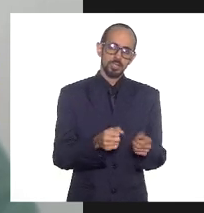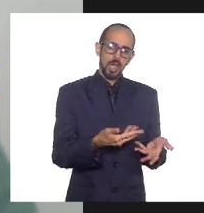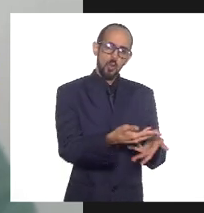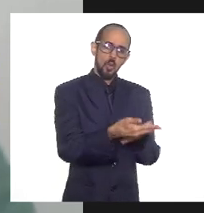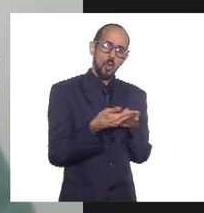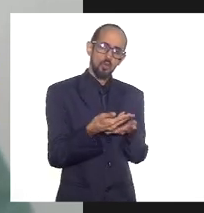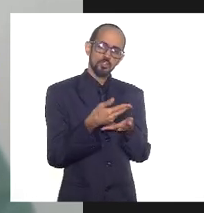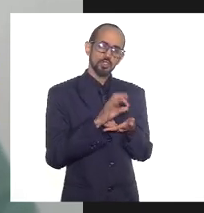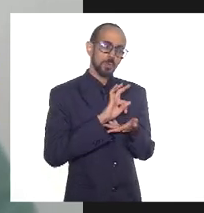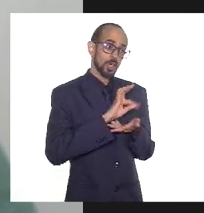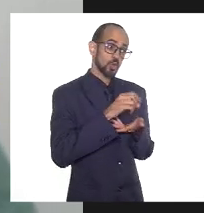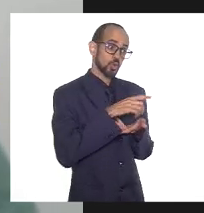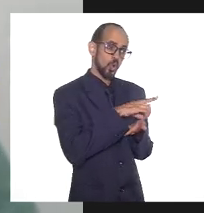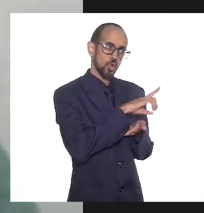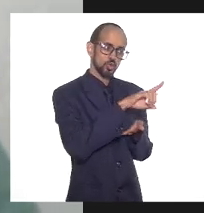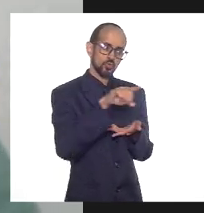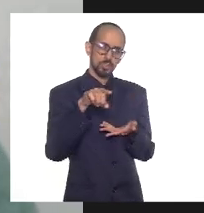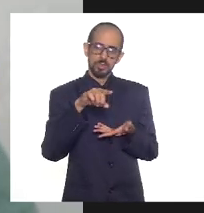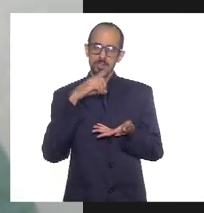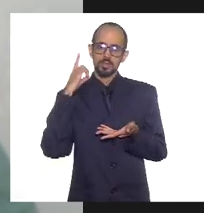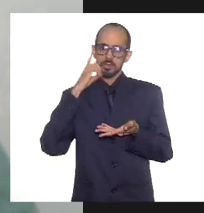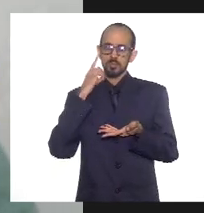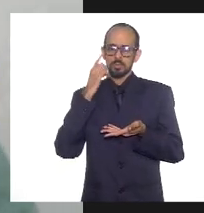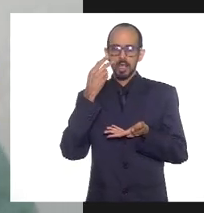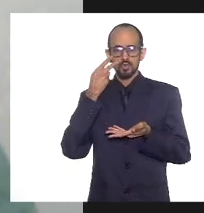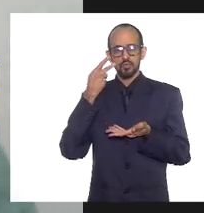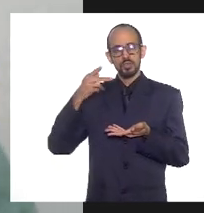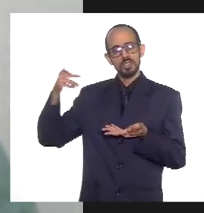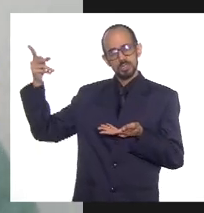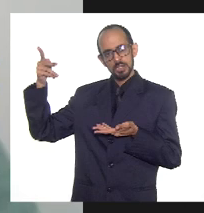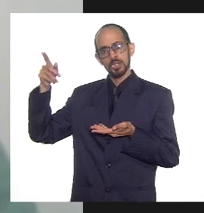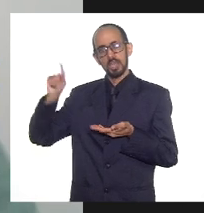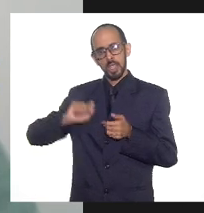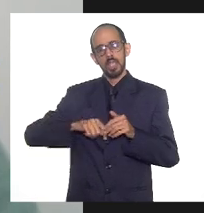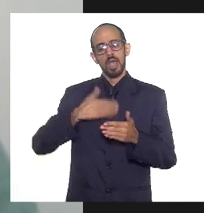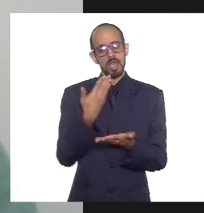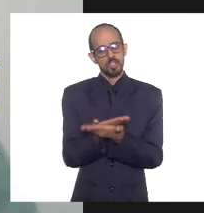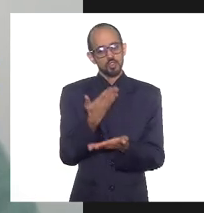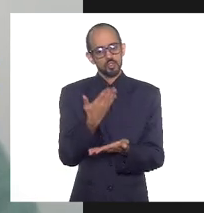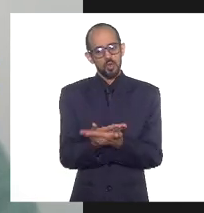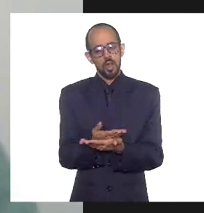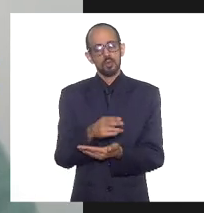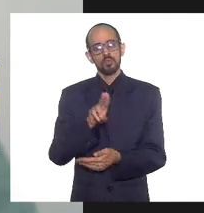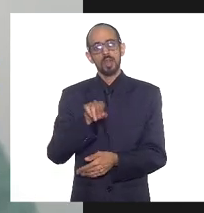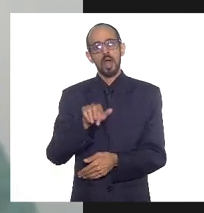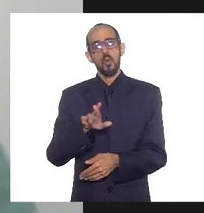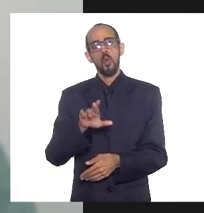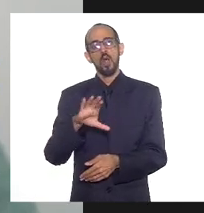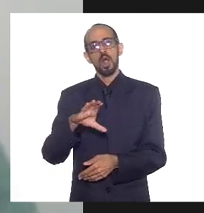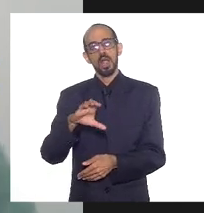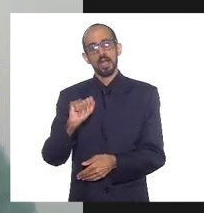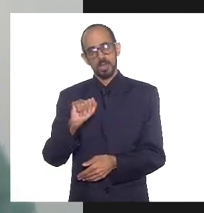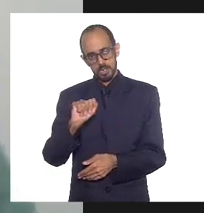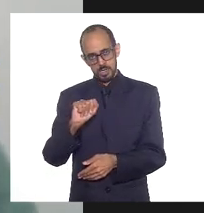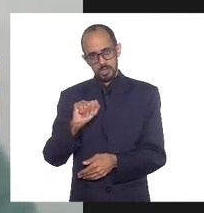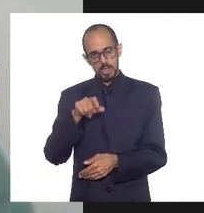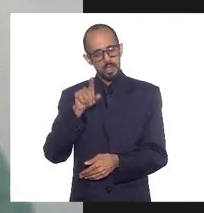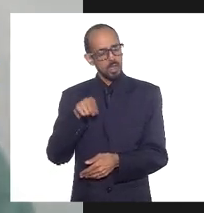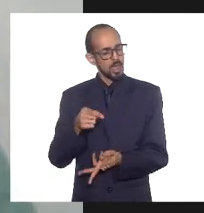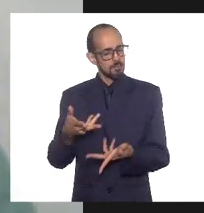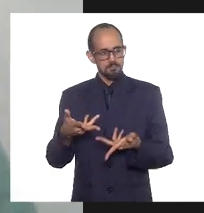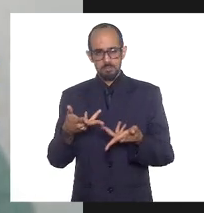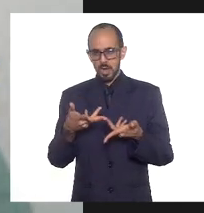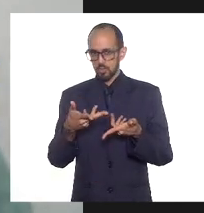deputados estaduais pudessem visitar aquela magnífica obra que fica ali na URCA. É realmente uma coisa